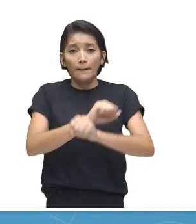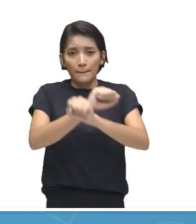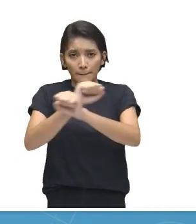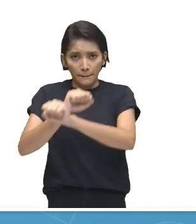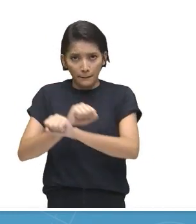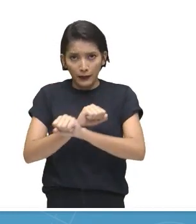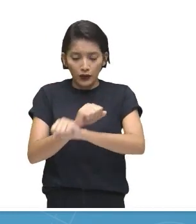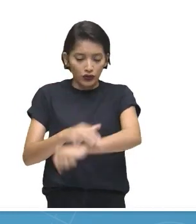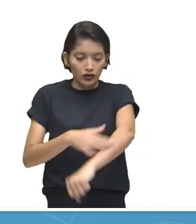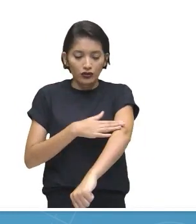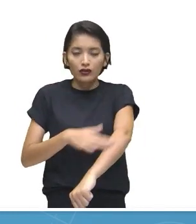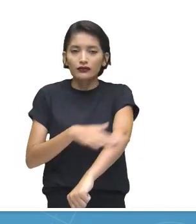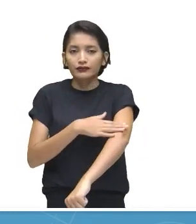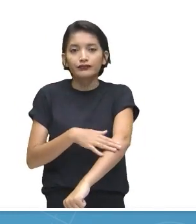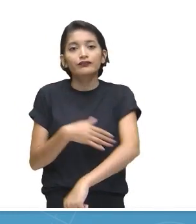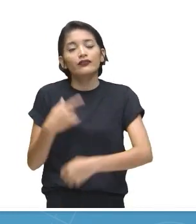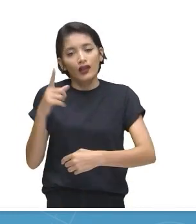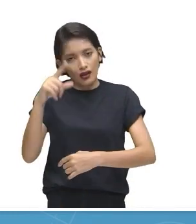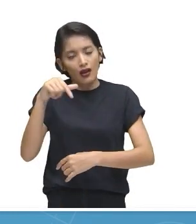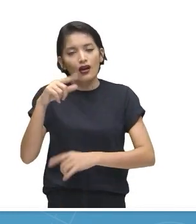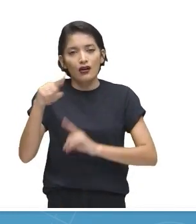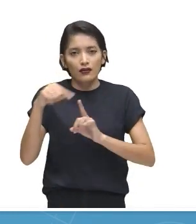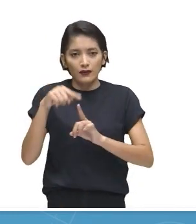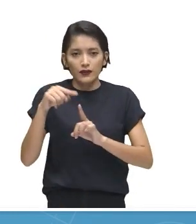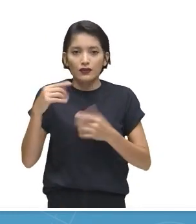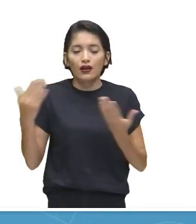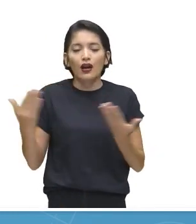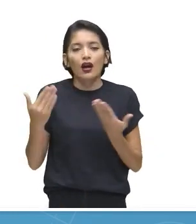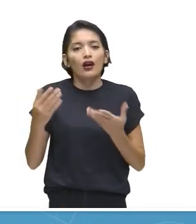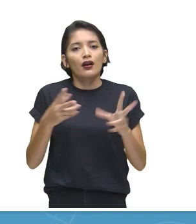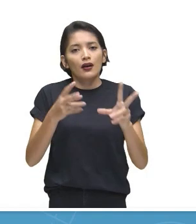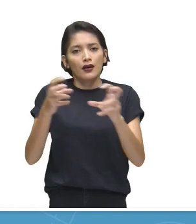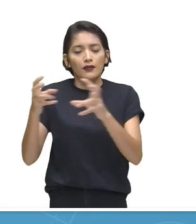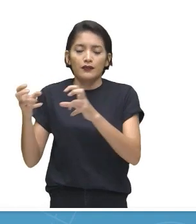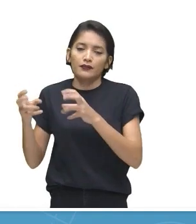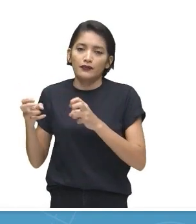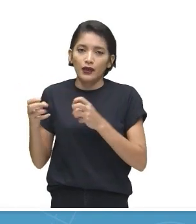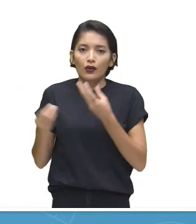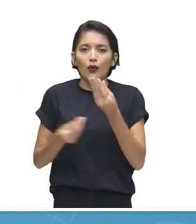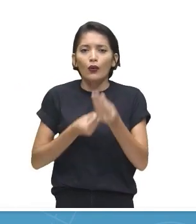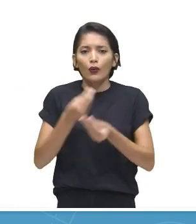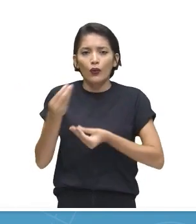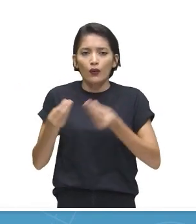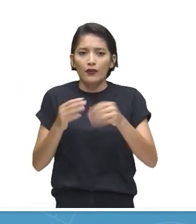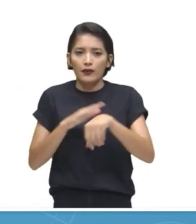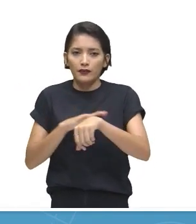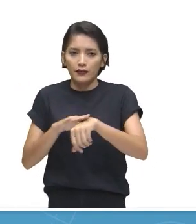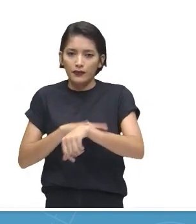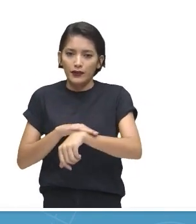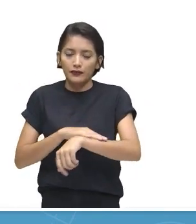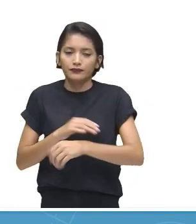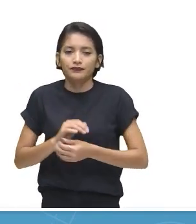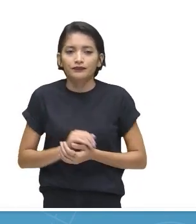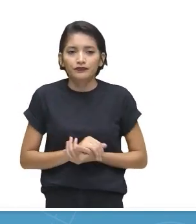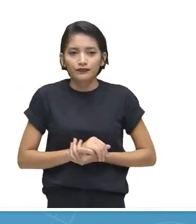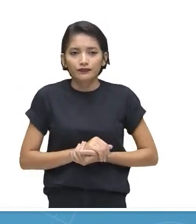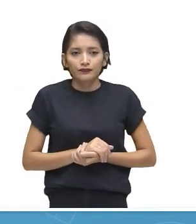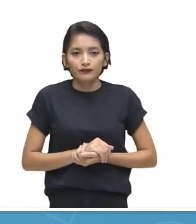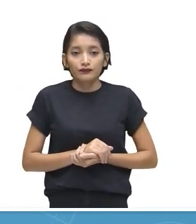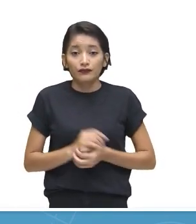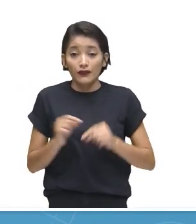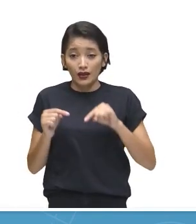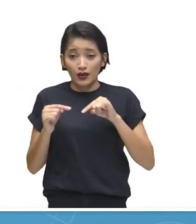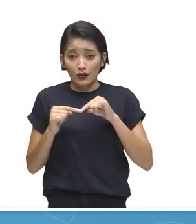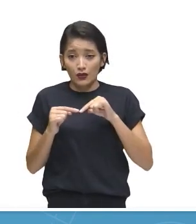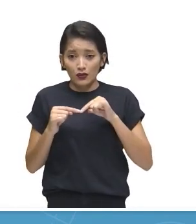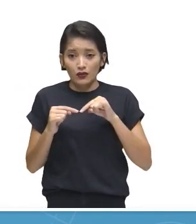pele, certo? Essa também é a função dele. Agora a gente vai ver um pouco mais dos anexos da pele aí na próxima imagem. As